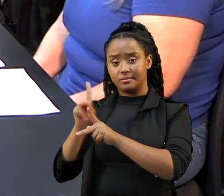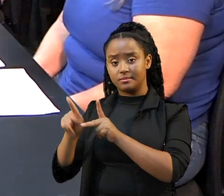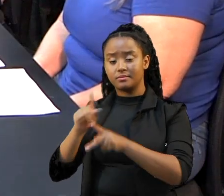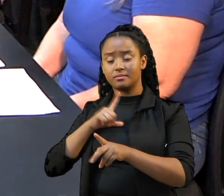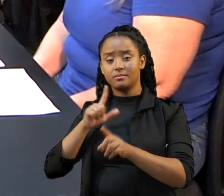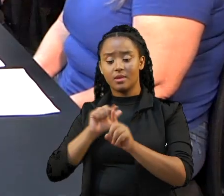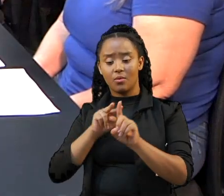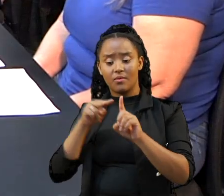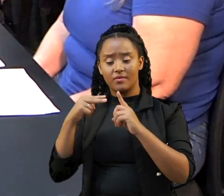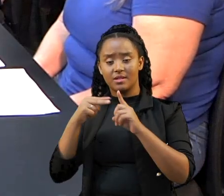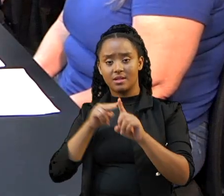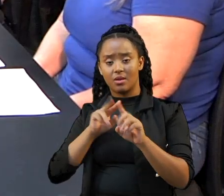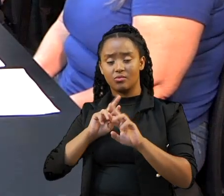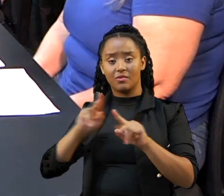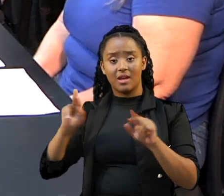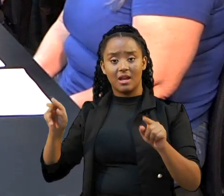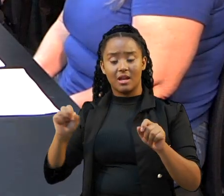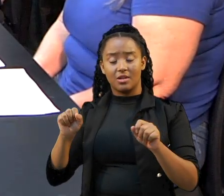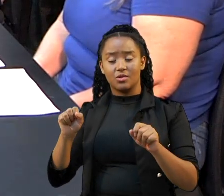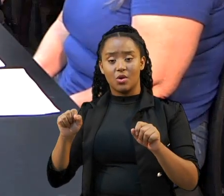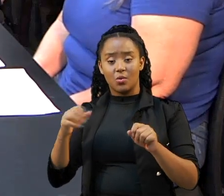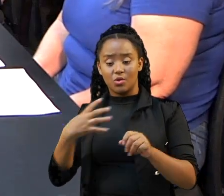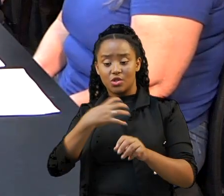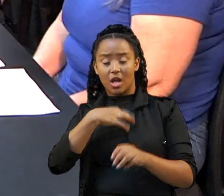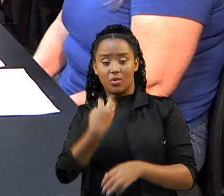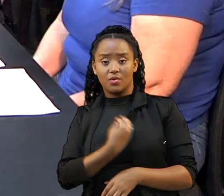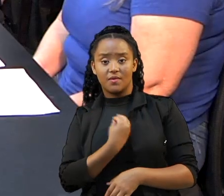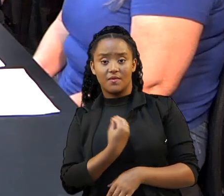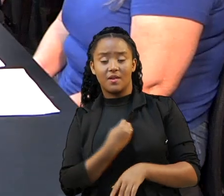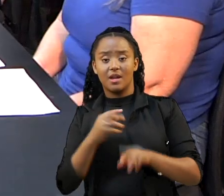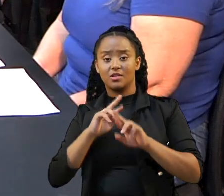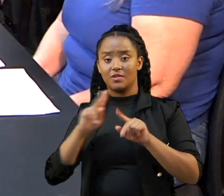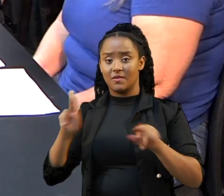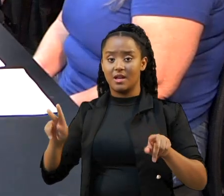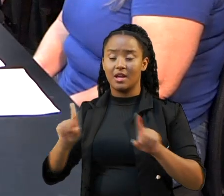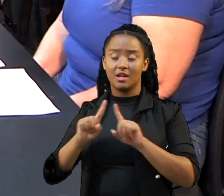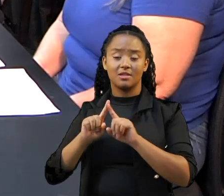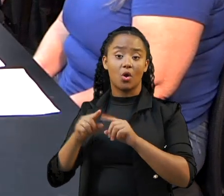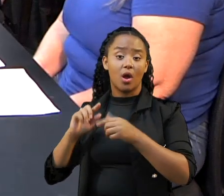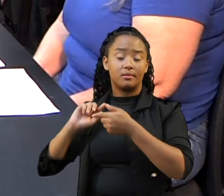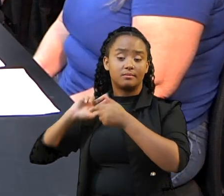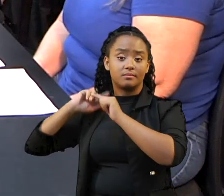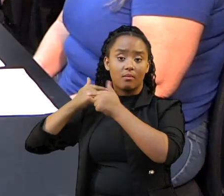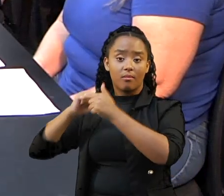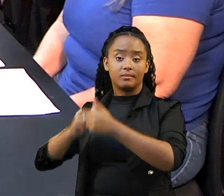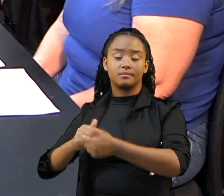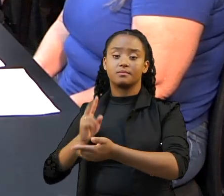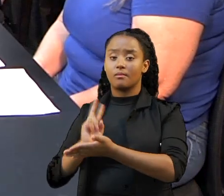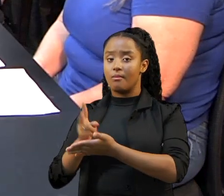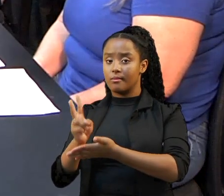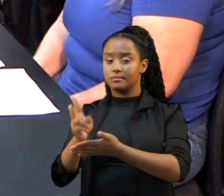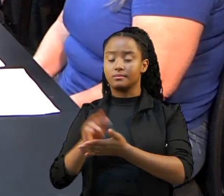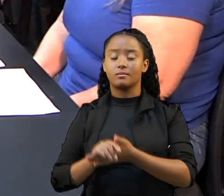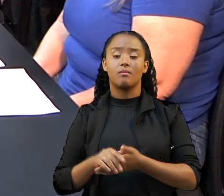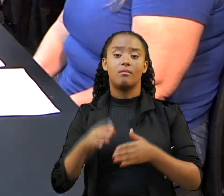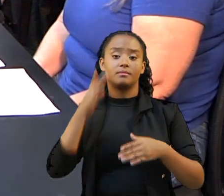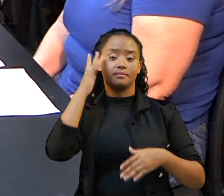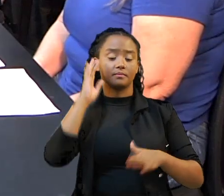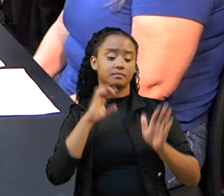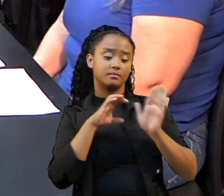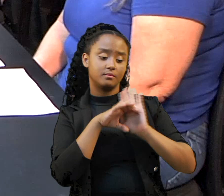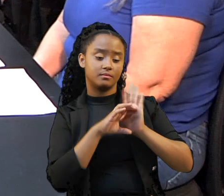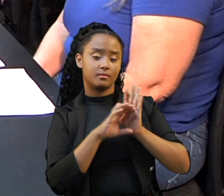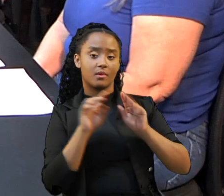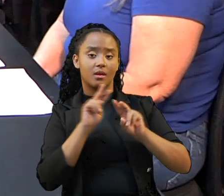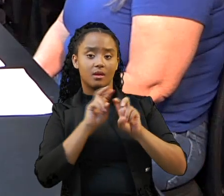vida, mas mantêm a tradição. E eu acho que o conceito fala sobre isso, sobre essa nova vivência,